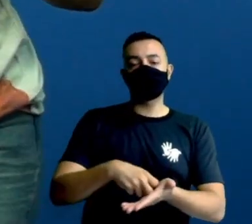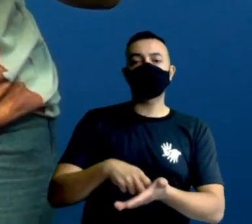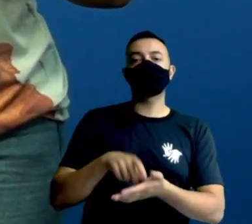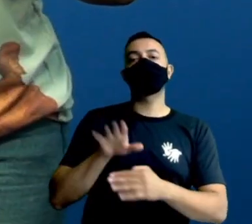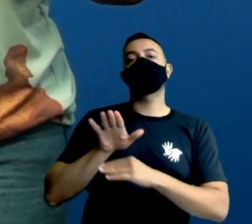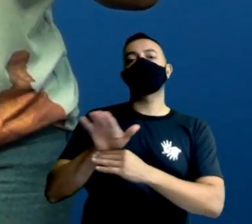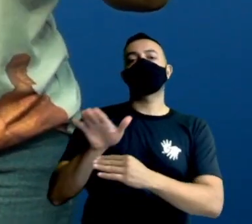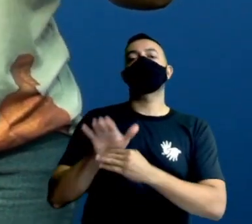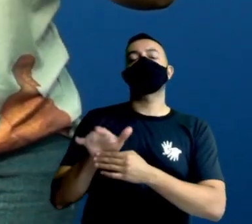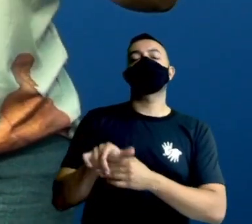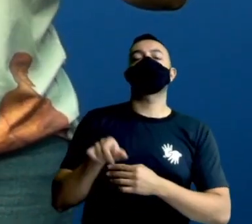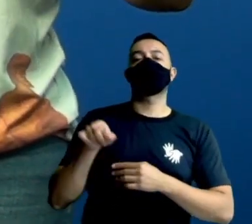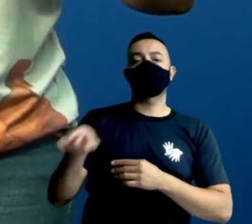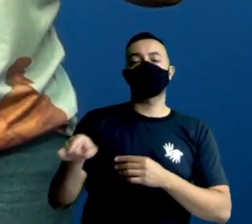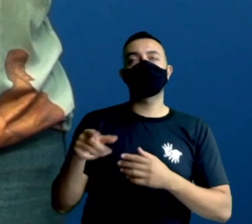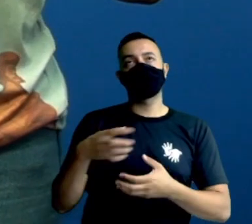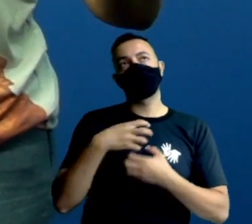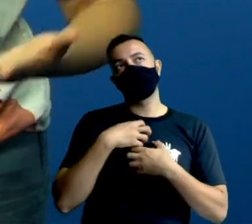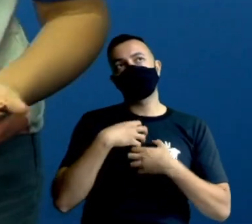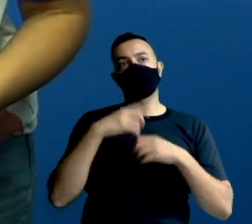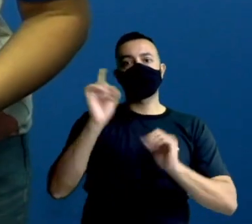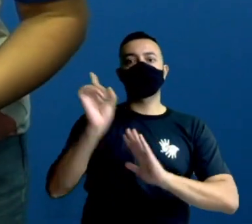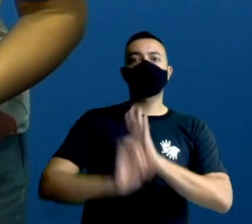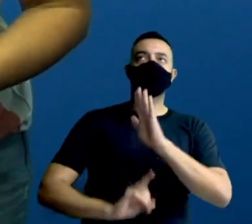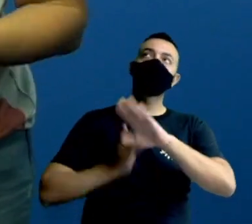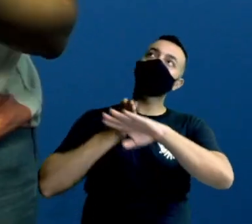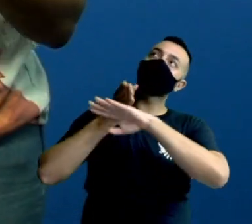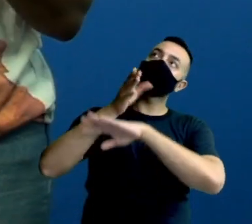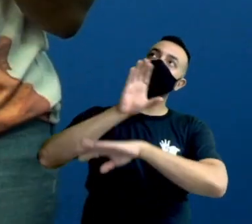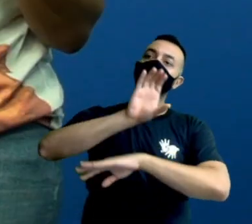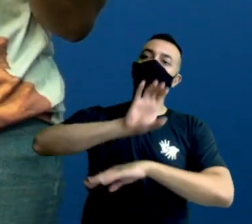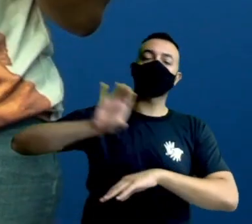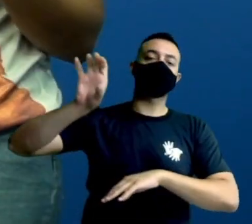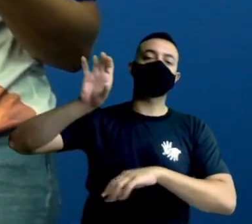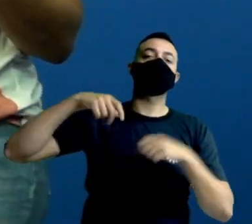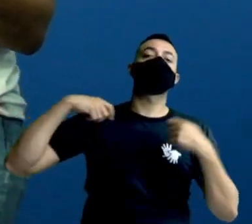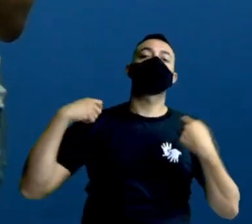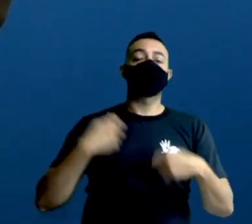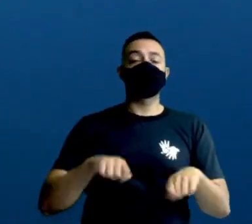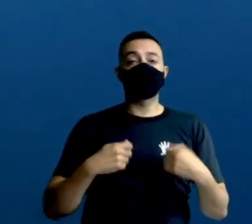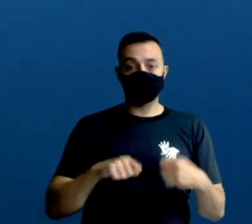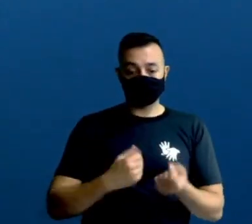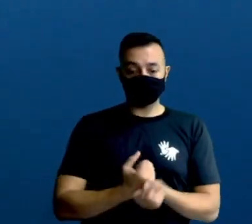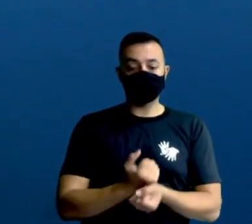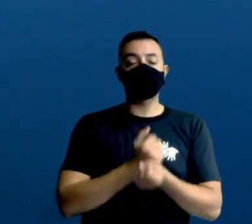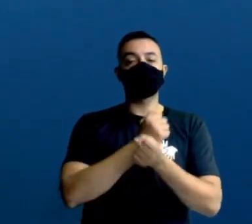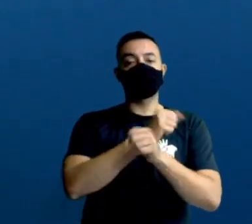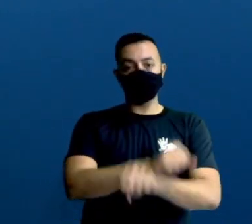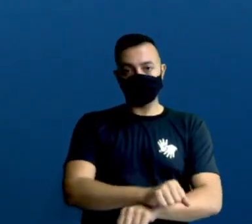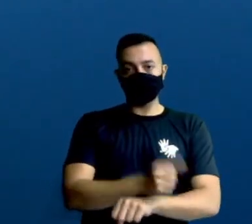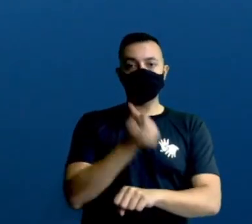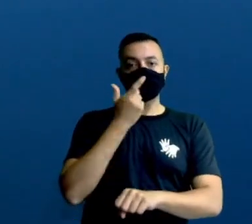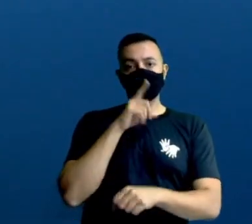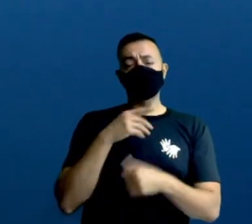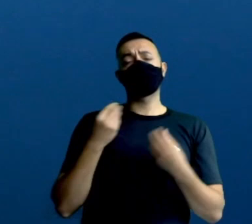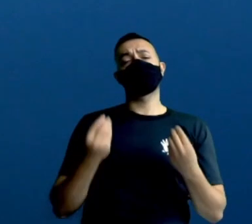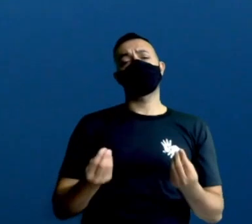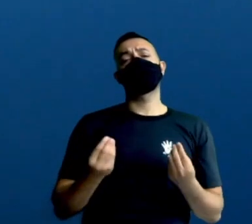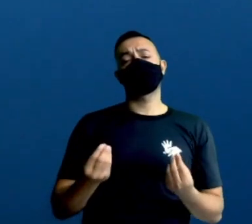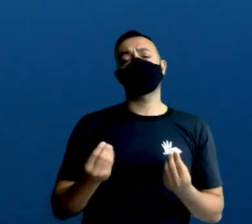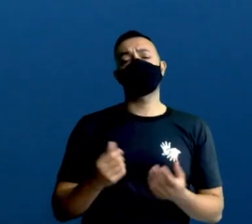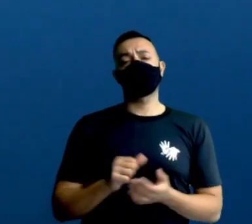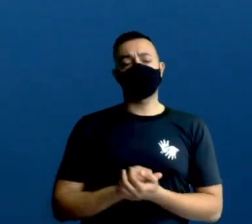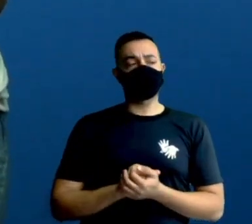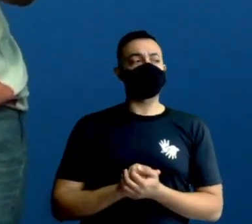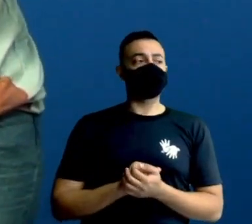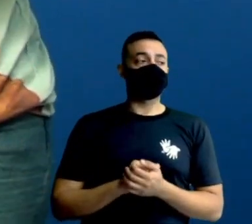ajudar eles a se verem no direito de entrar no céu. Então, que era preciso eles serem escravizados para isso. Olha que coisa,